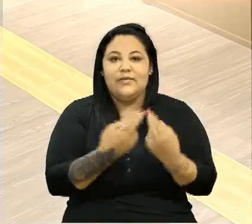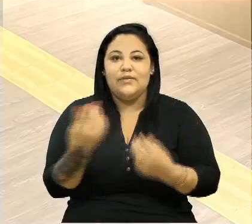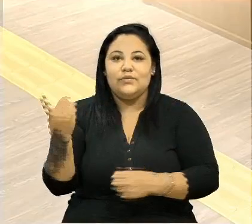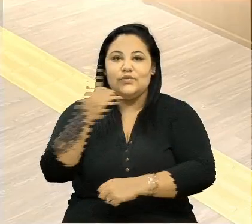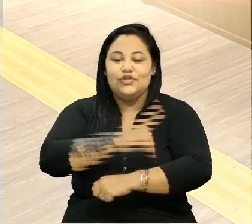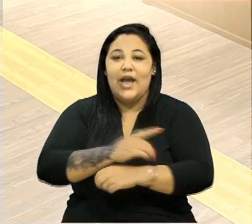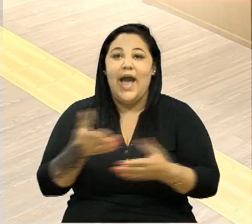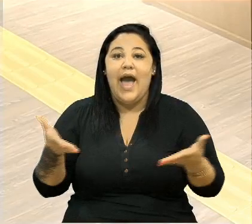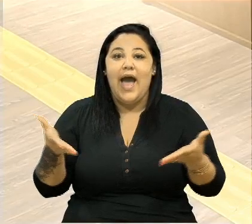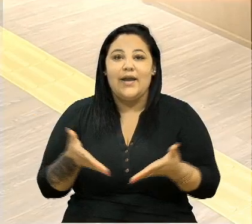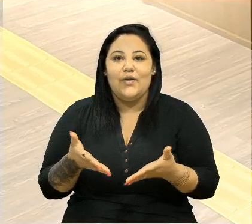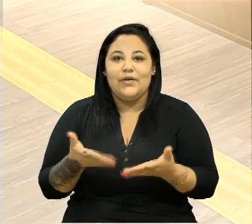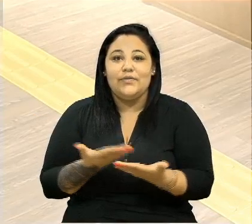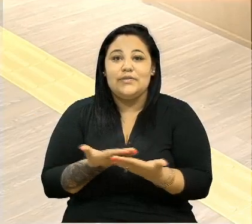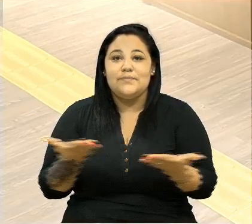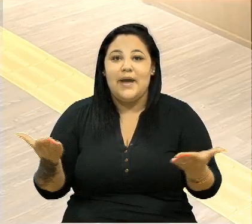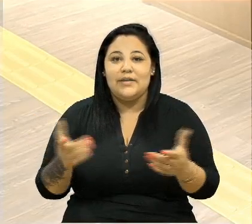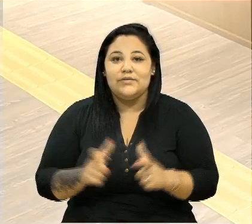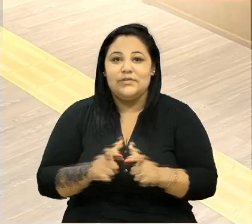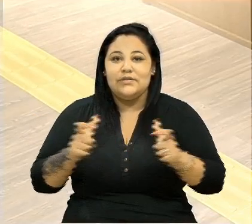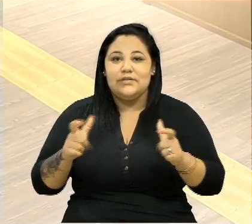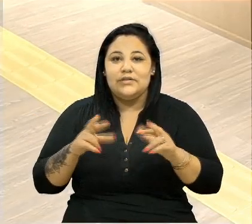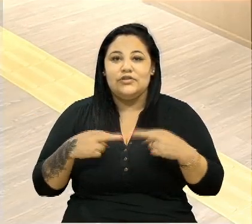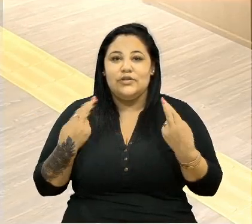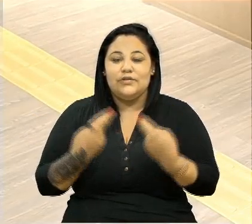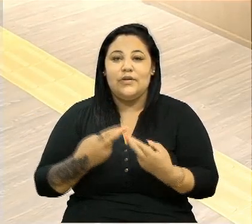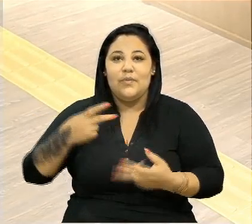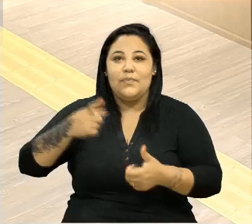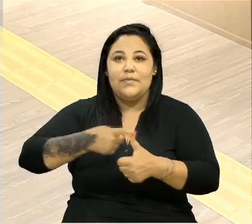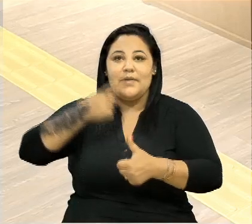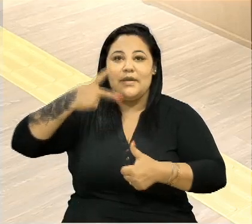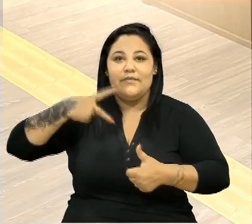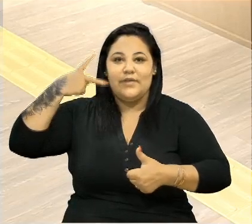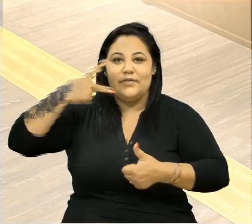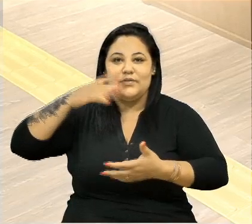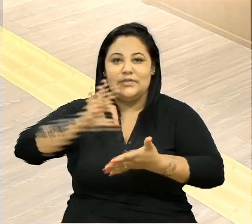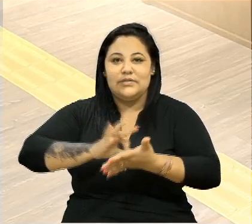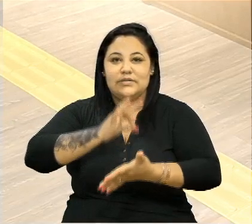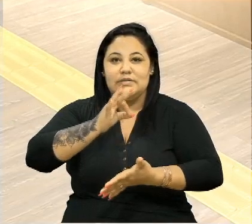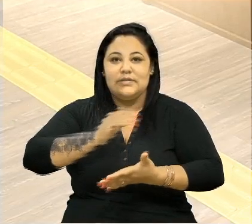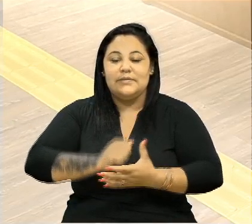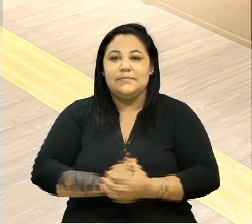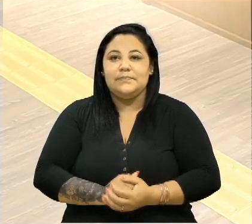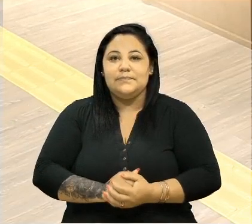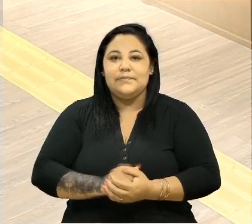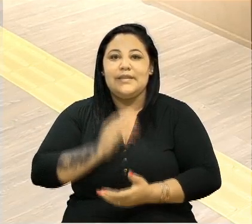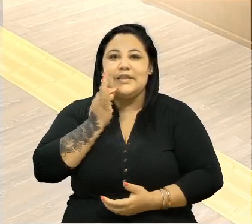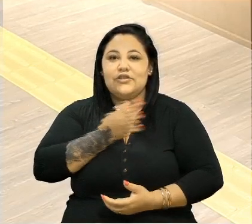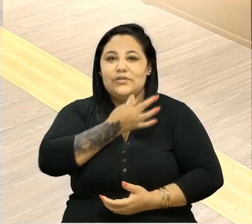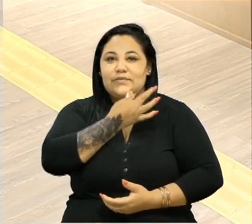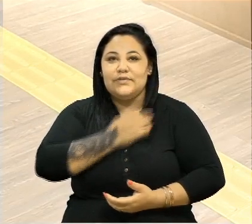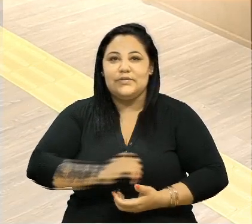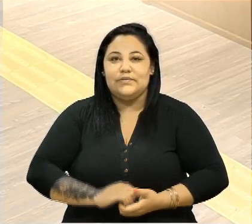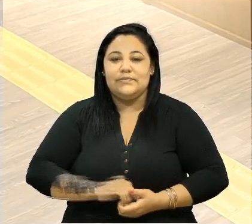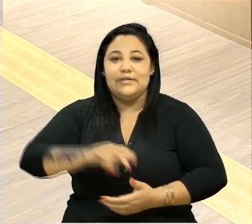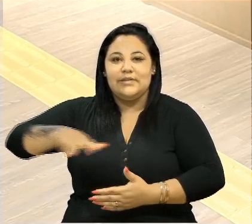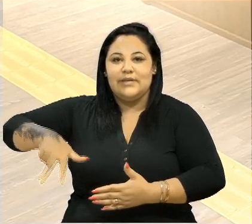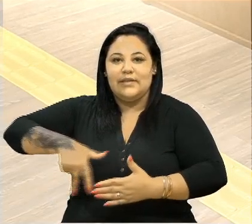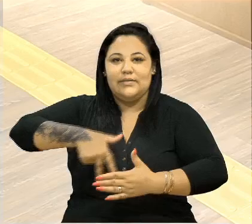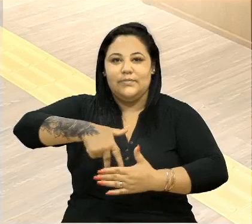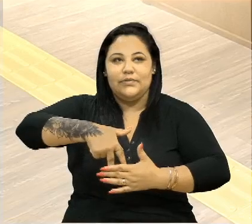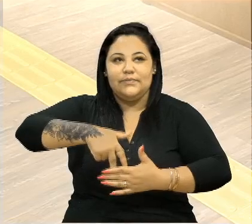Dia, passemos ao espaço do grande expediente. Primeira vereadora inscrita. Declaração de líder do vereadora Tatiane Frisso.